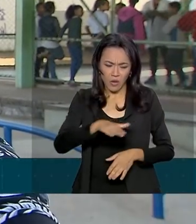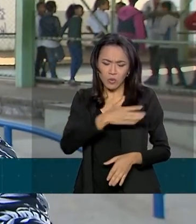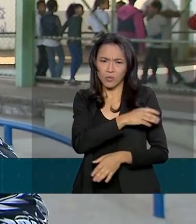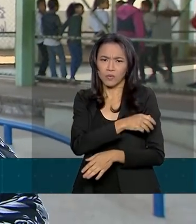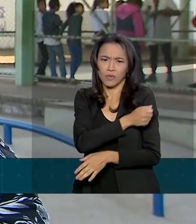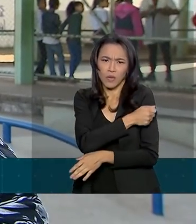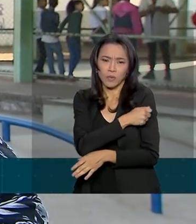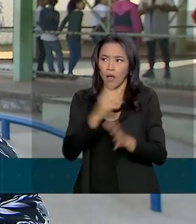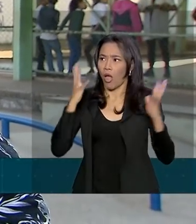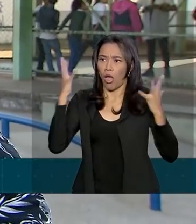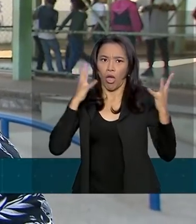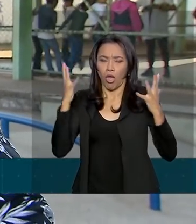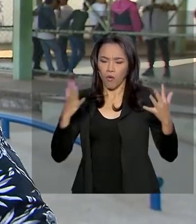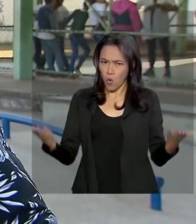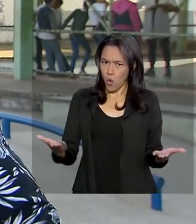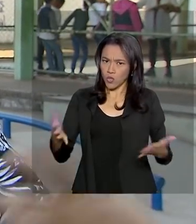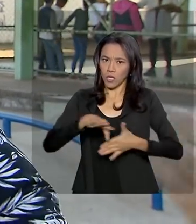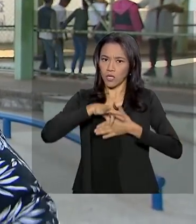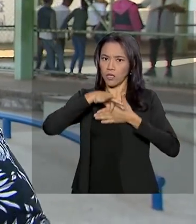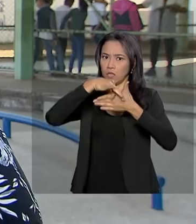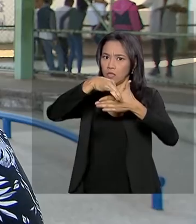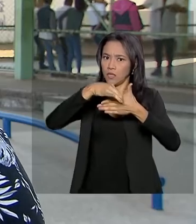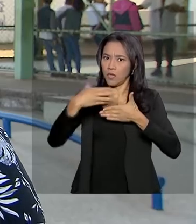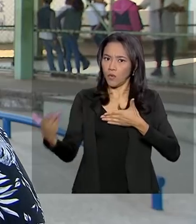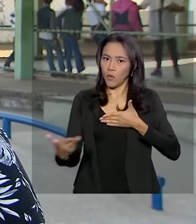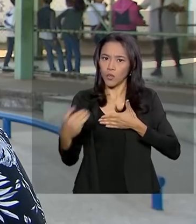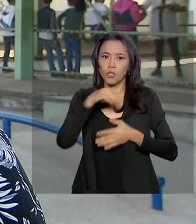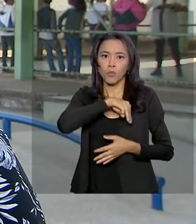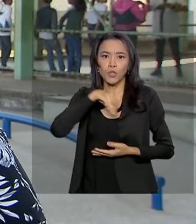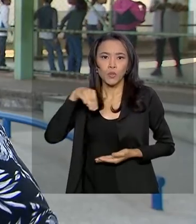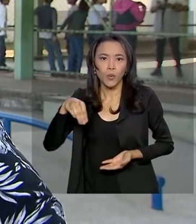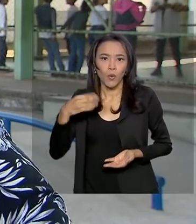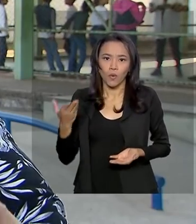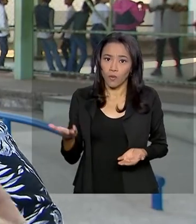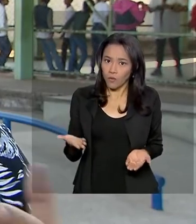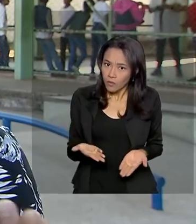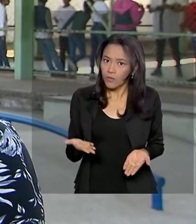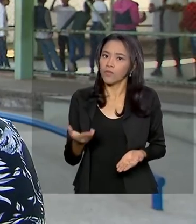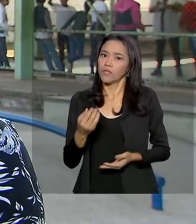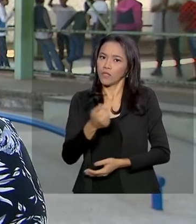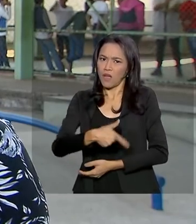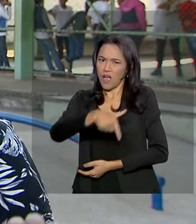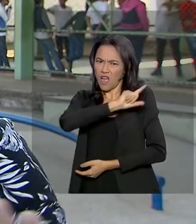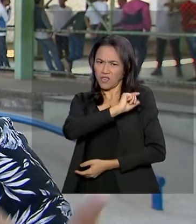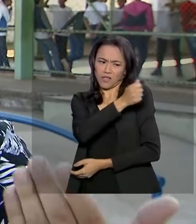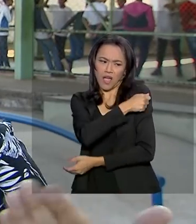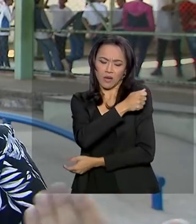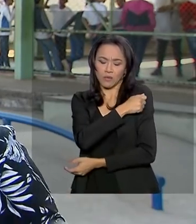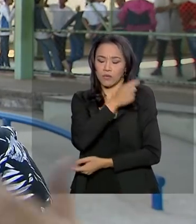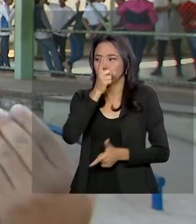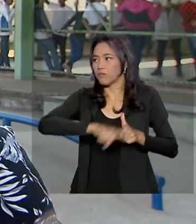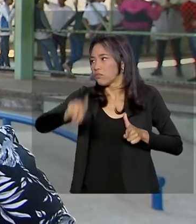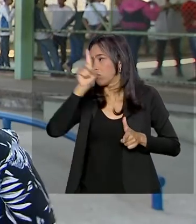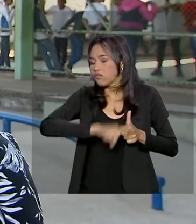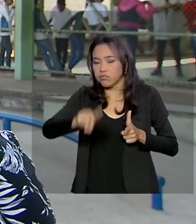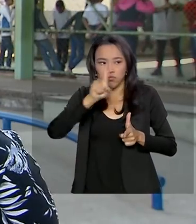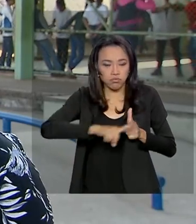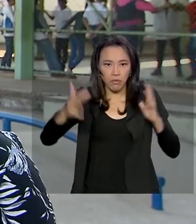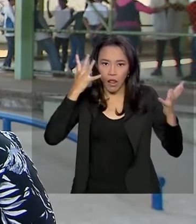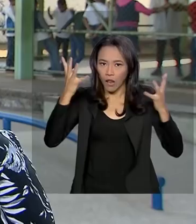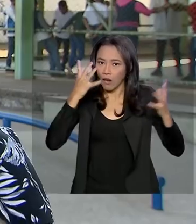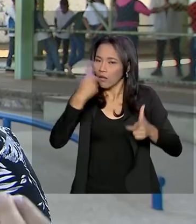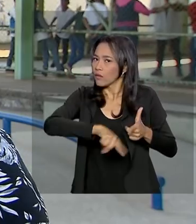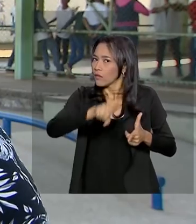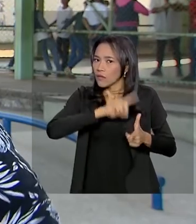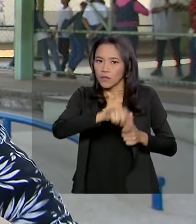ele é chefe de turma. Hoje ele é monitor. Então, alunos que antes nos causavam determinados problemas pela agitação